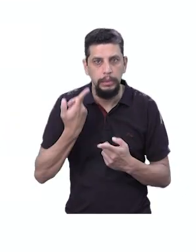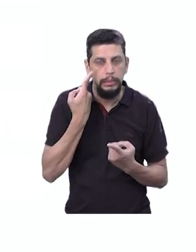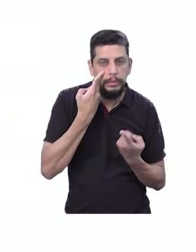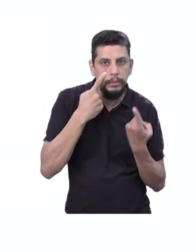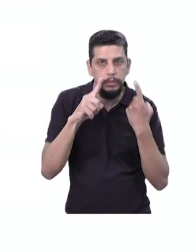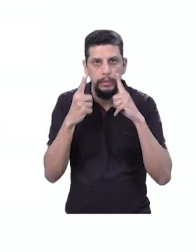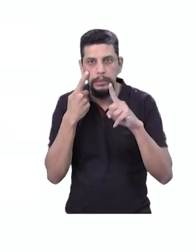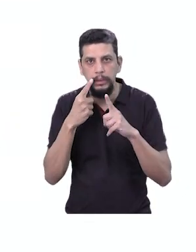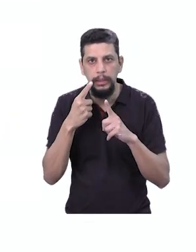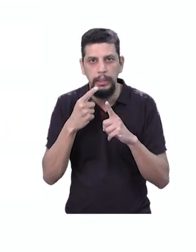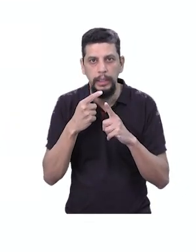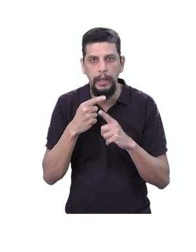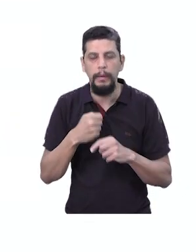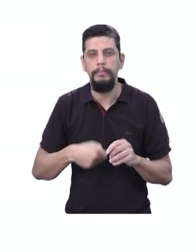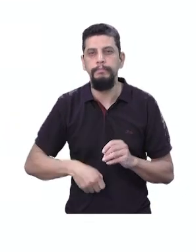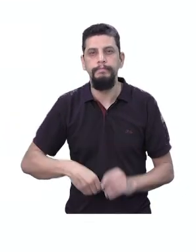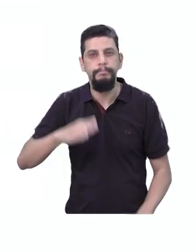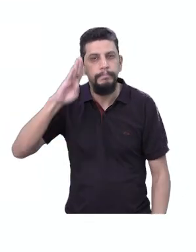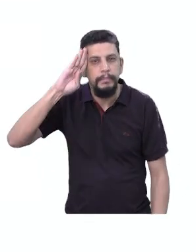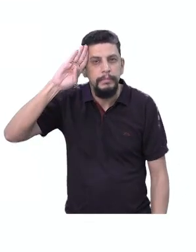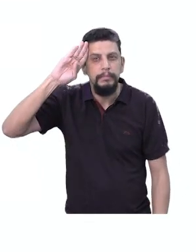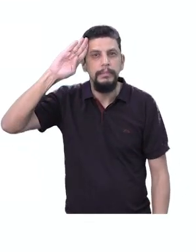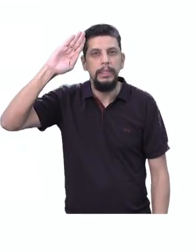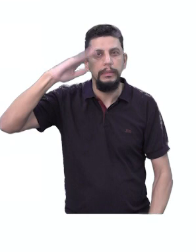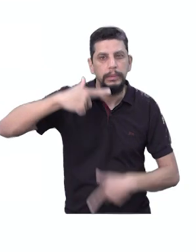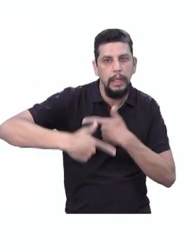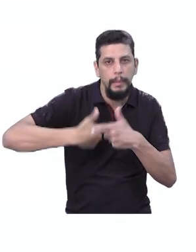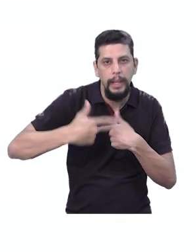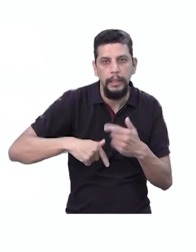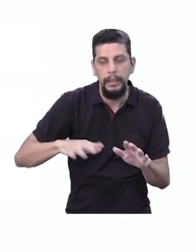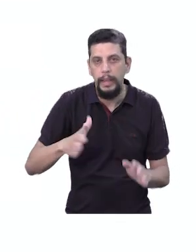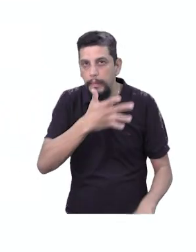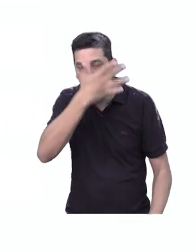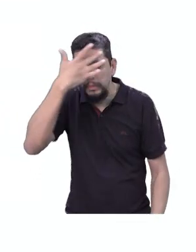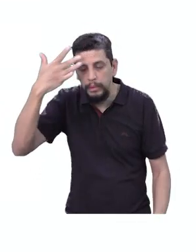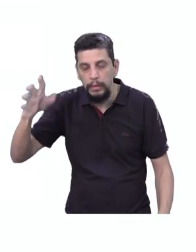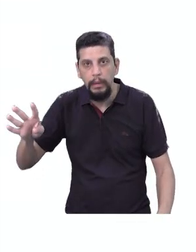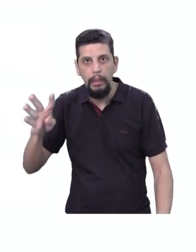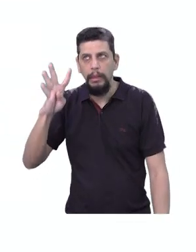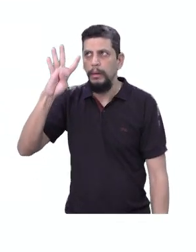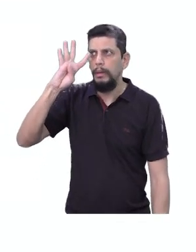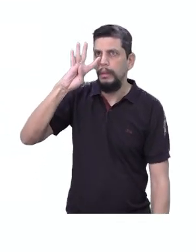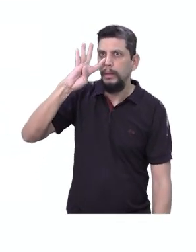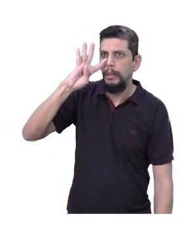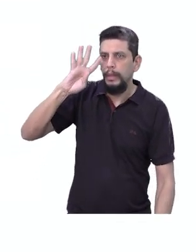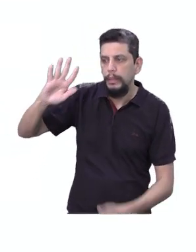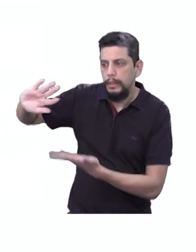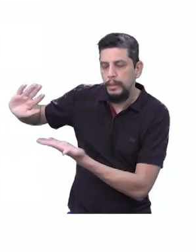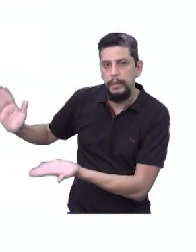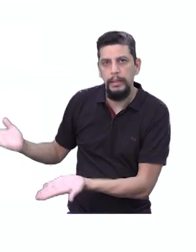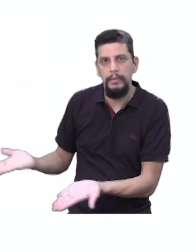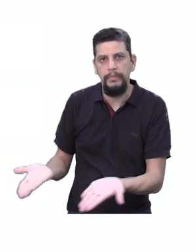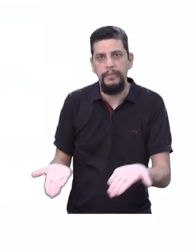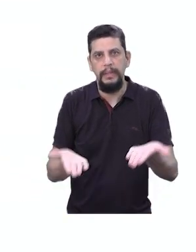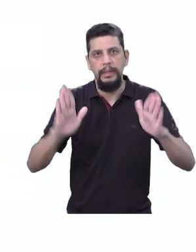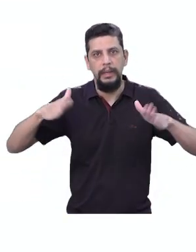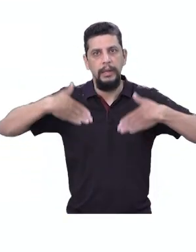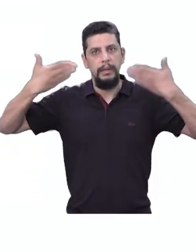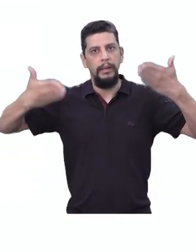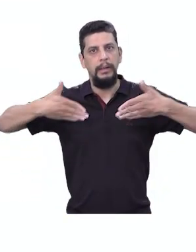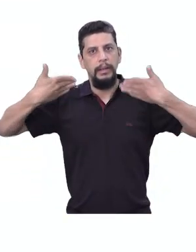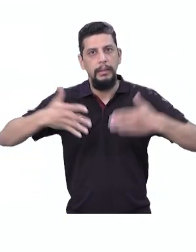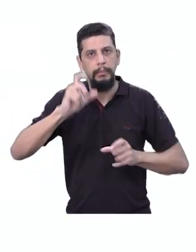que sua principal missão na vida é a de encantar as pessoas e levar alegria ao